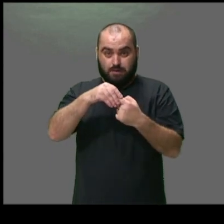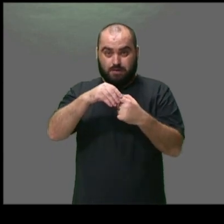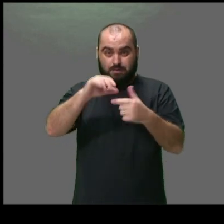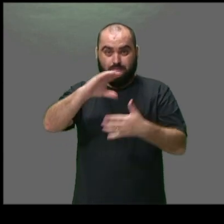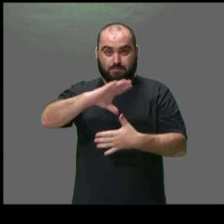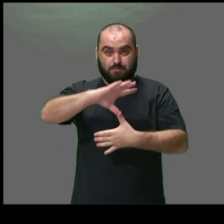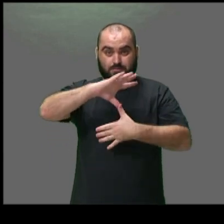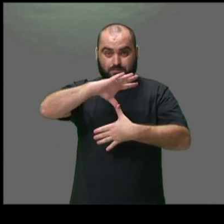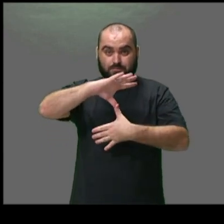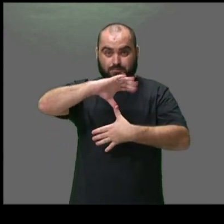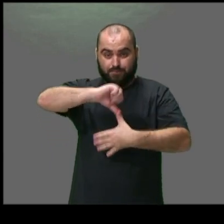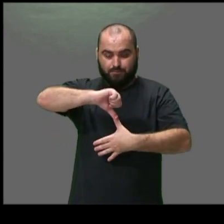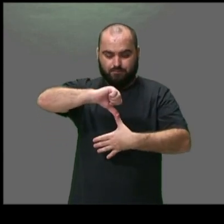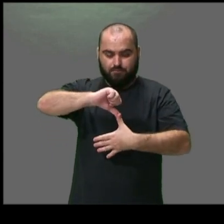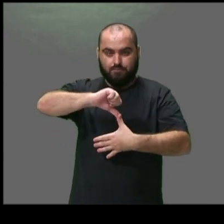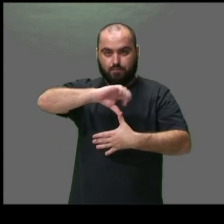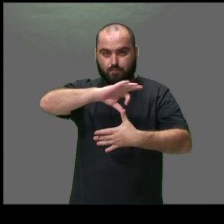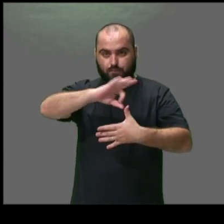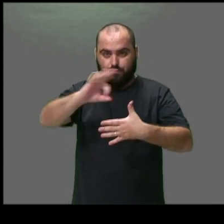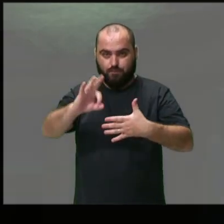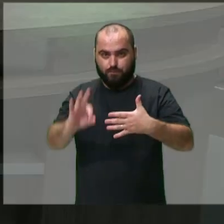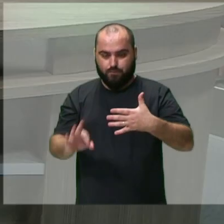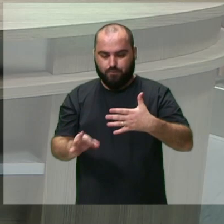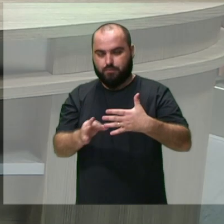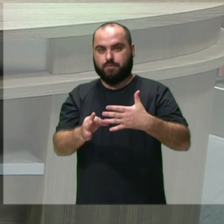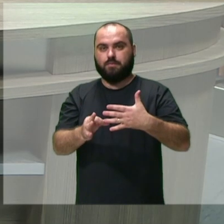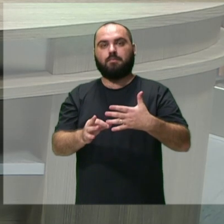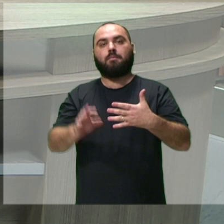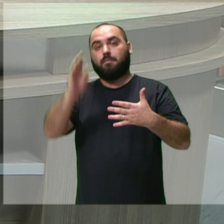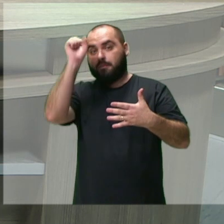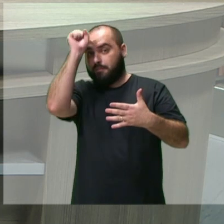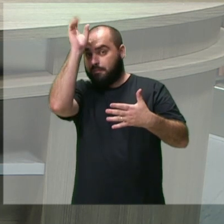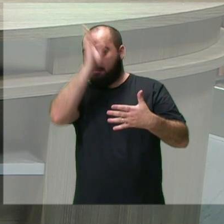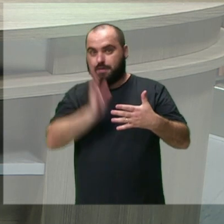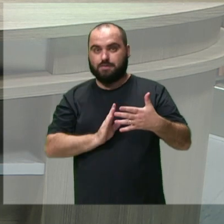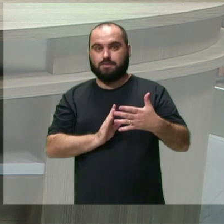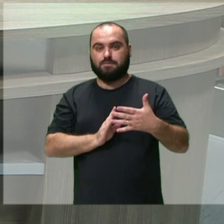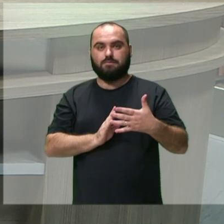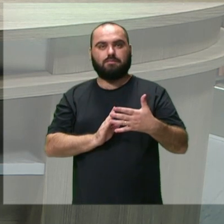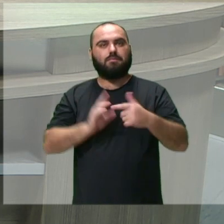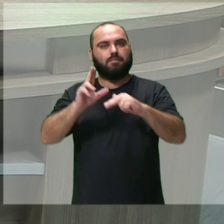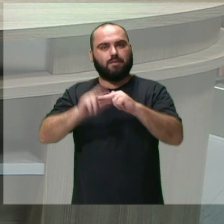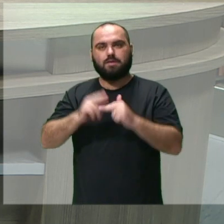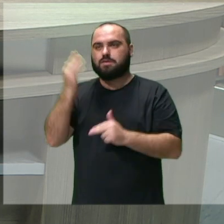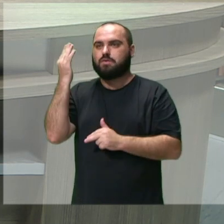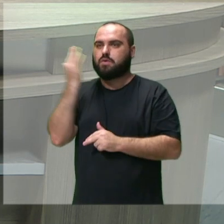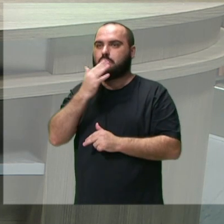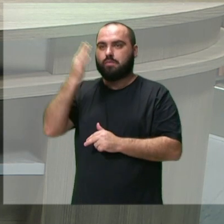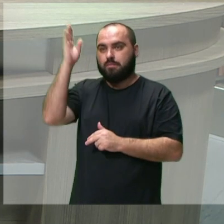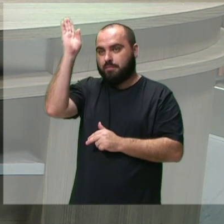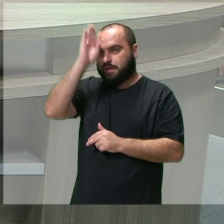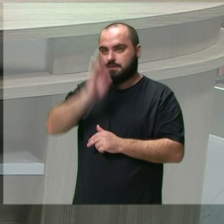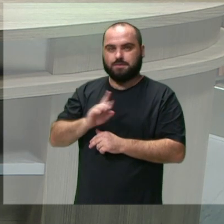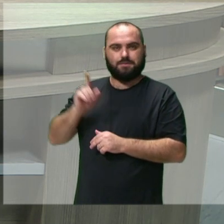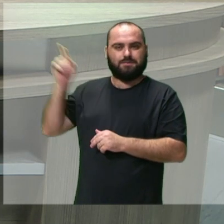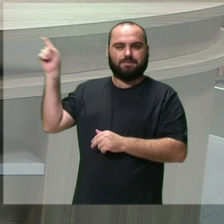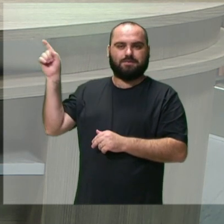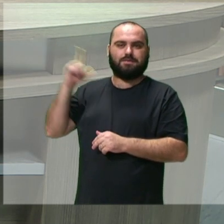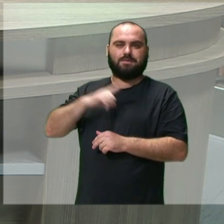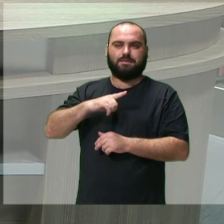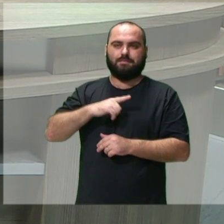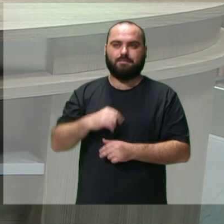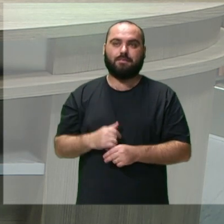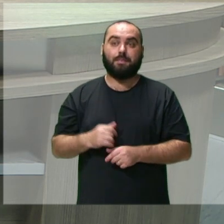Latina é no Brasil. Então, as cores da nação brasileira estão representadas